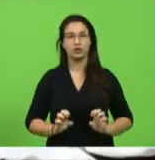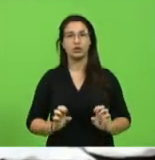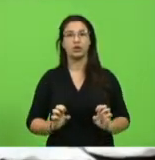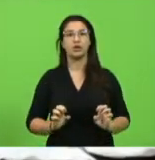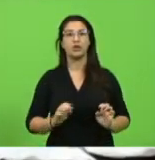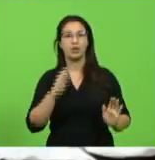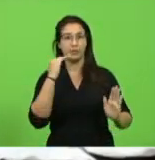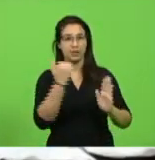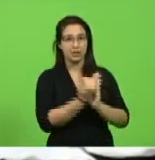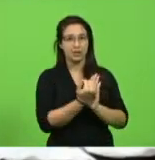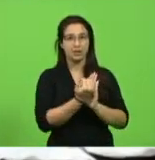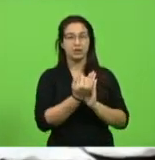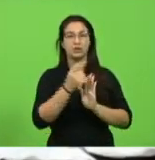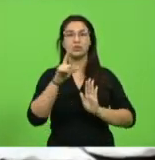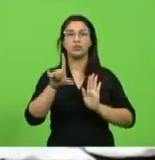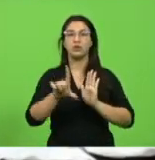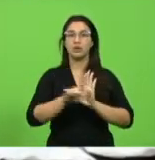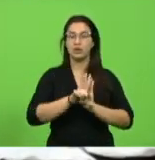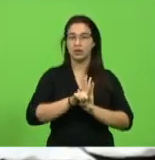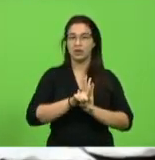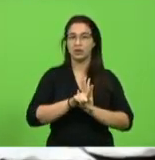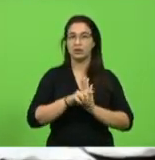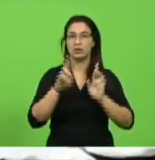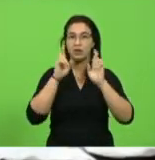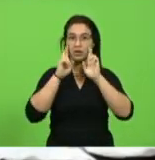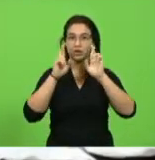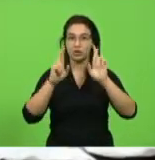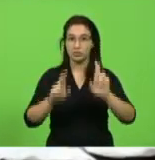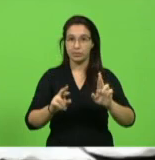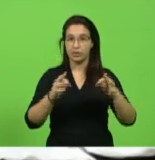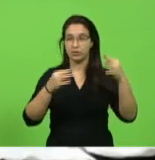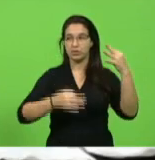lei, do respeito pela justiça.